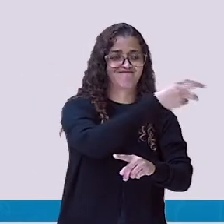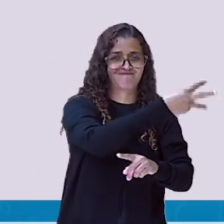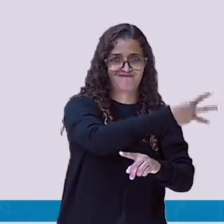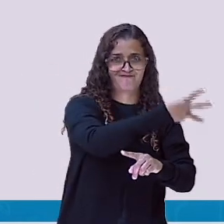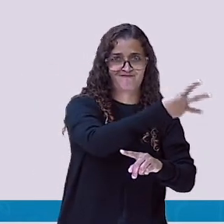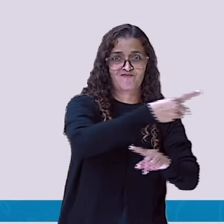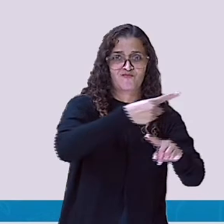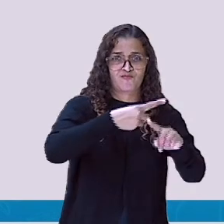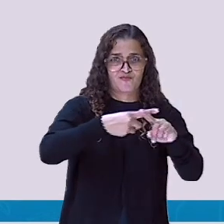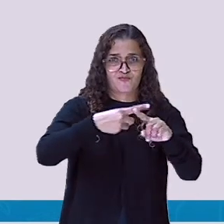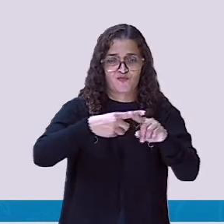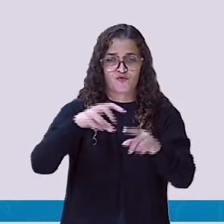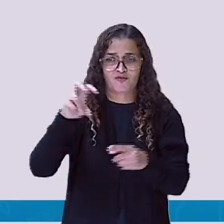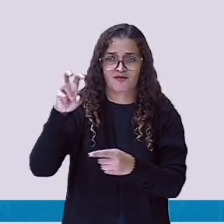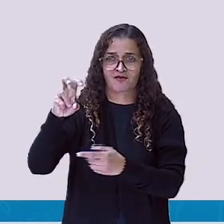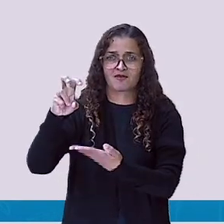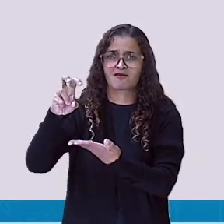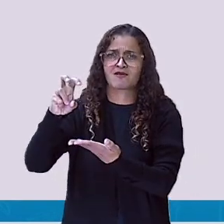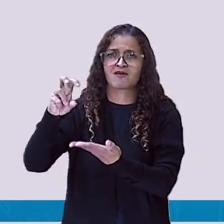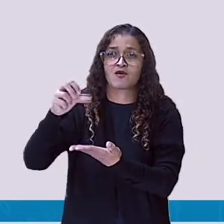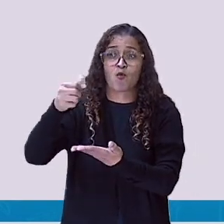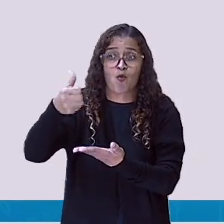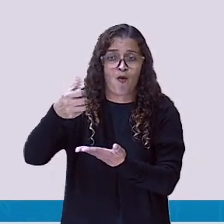12. 3 vezes 5,